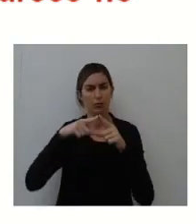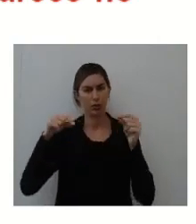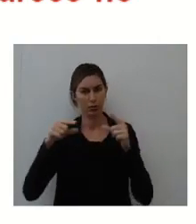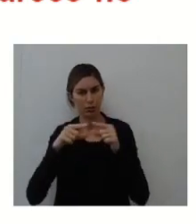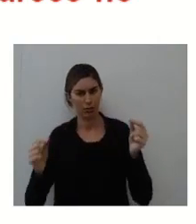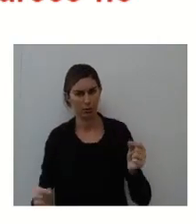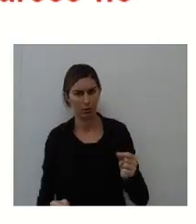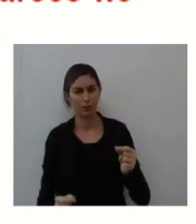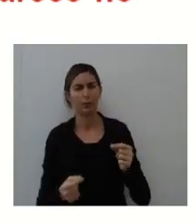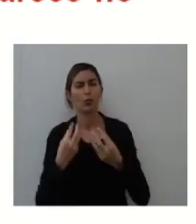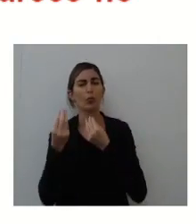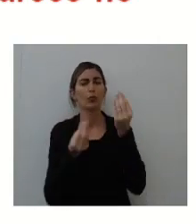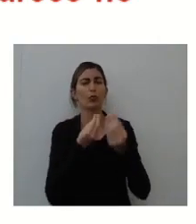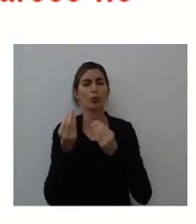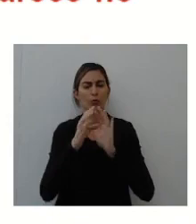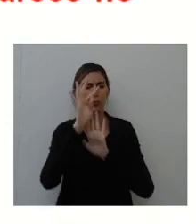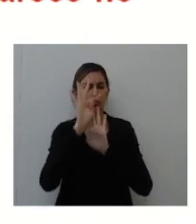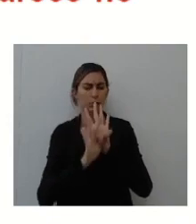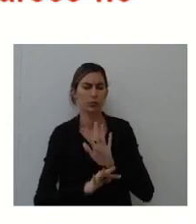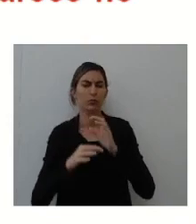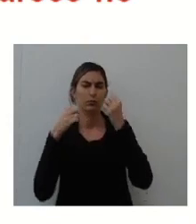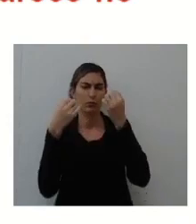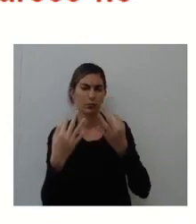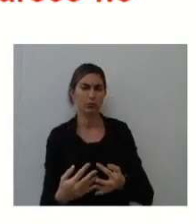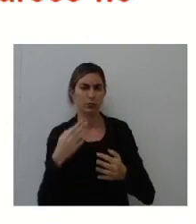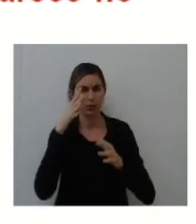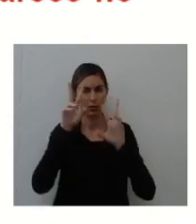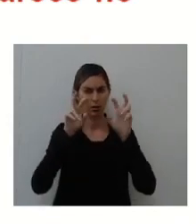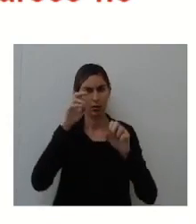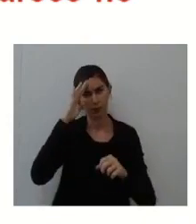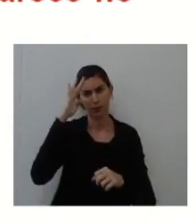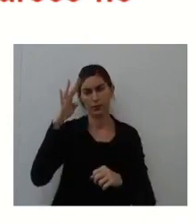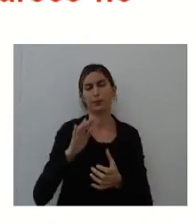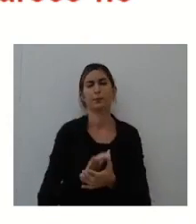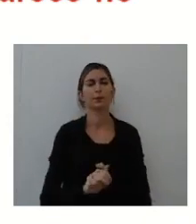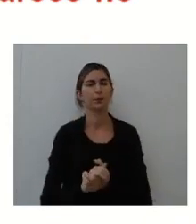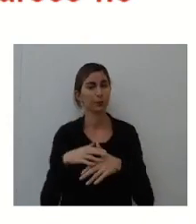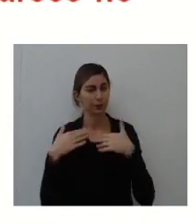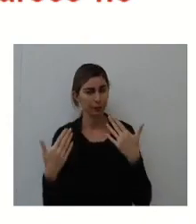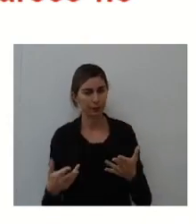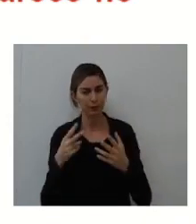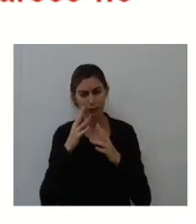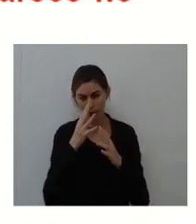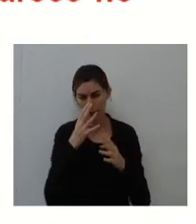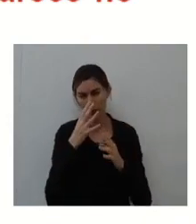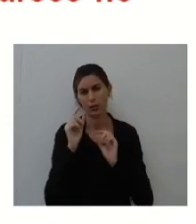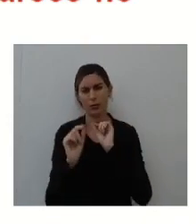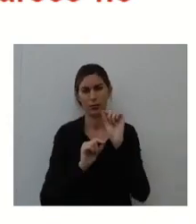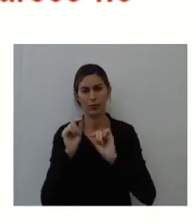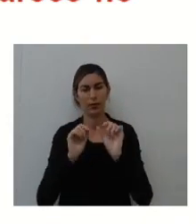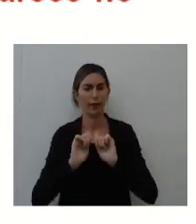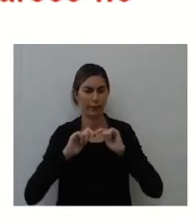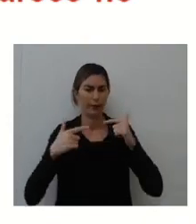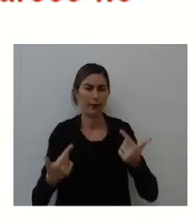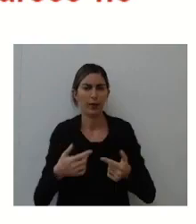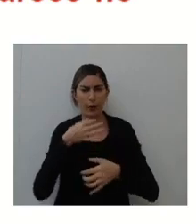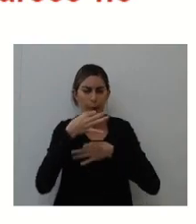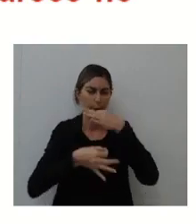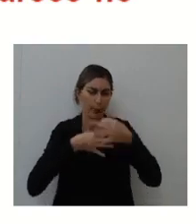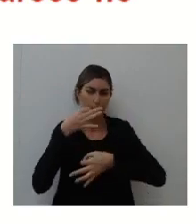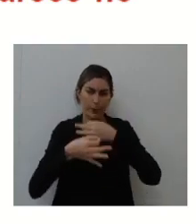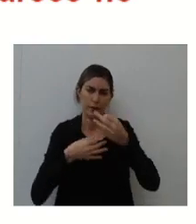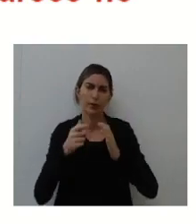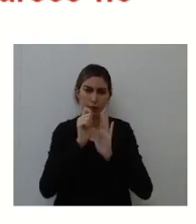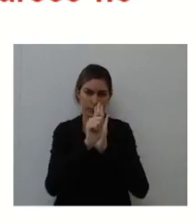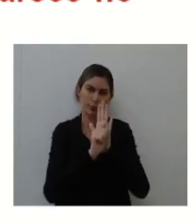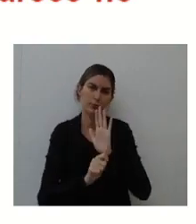Brasília. De que forma o texto abordou o assunto principal? Aí é que você tem que observar o seguinte: claro que é a opinião da autora